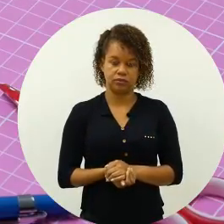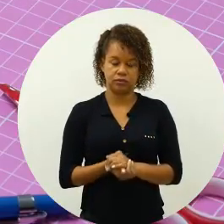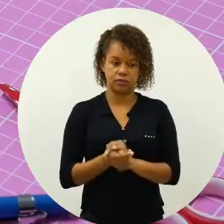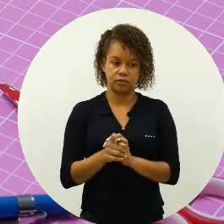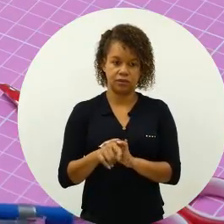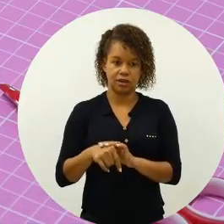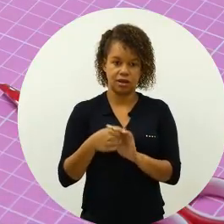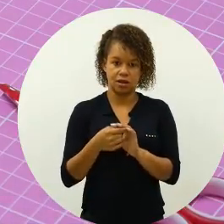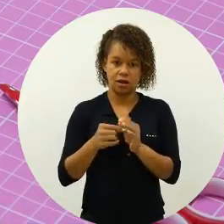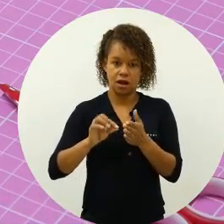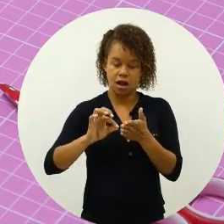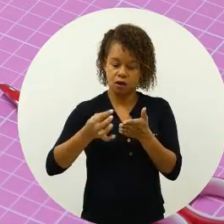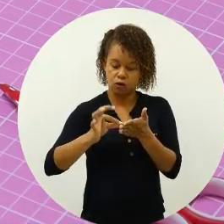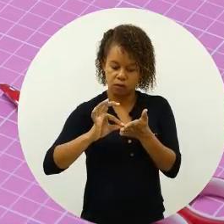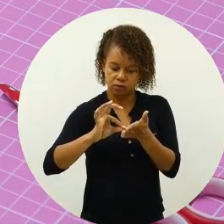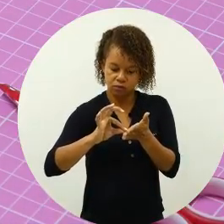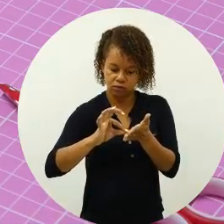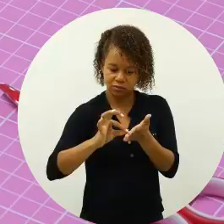Passamos a agulha